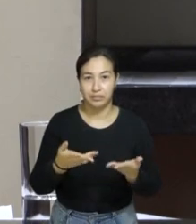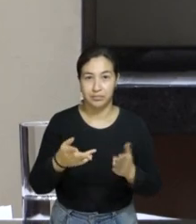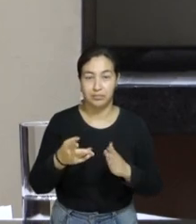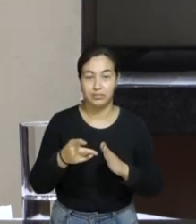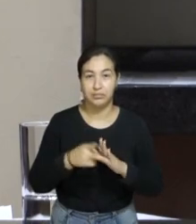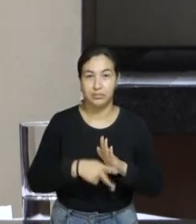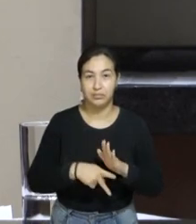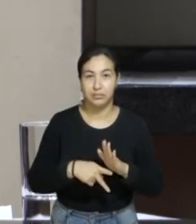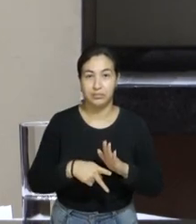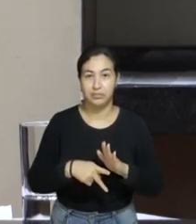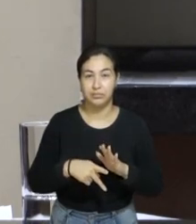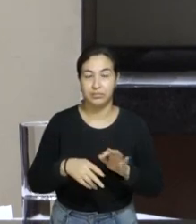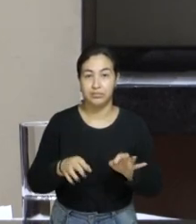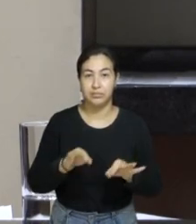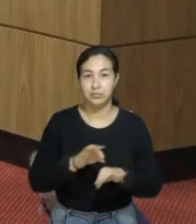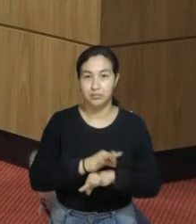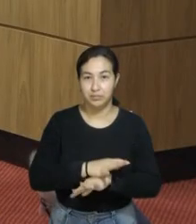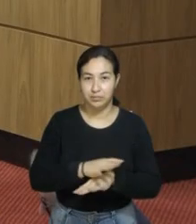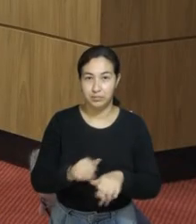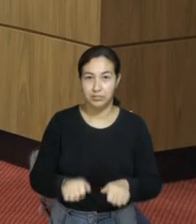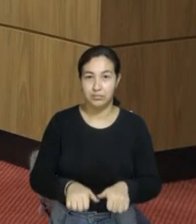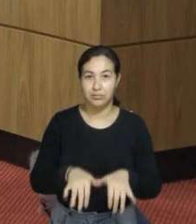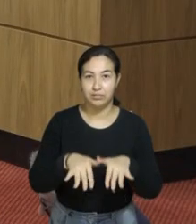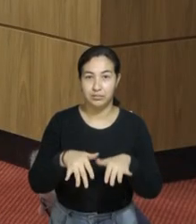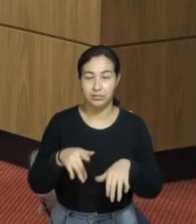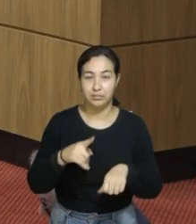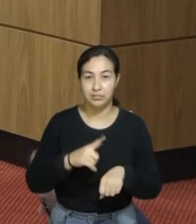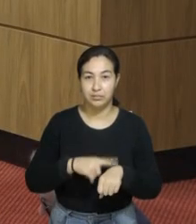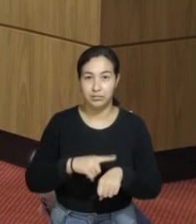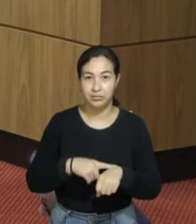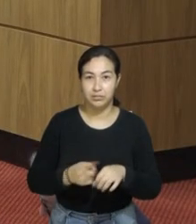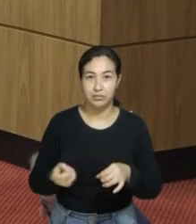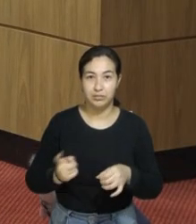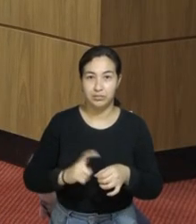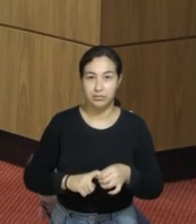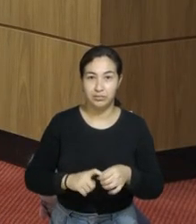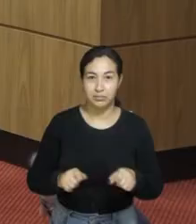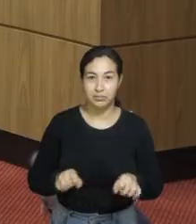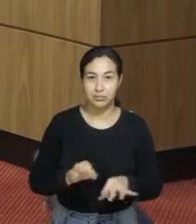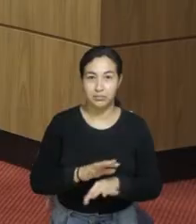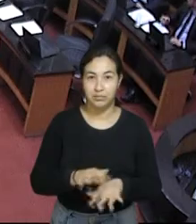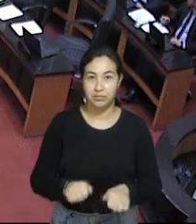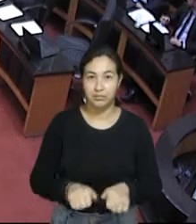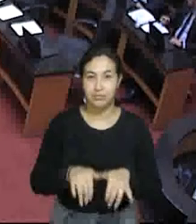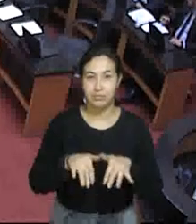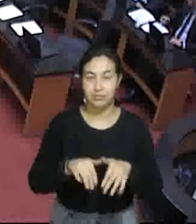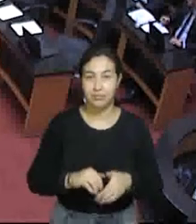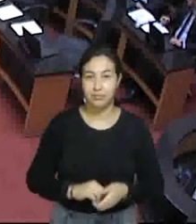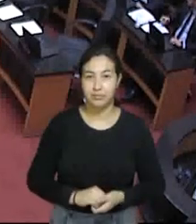presente sessão e convoca outra sessão extraordinária para as 15 horas e 27 minutos. Está encerrada a presente sessão.